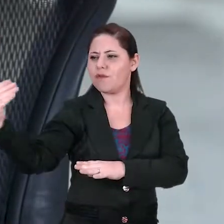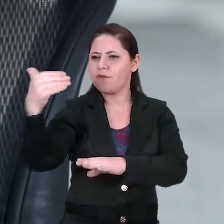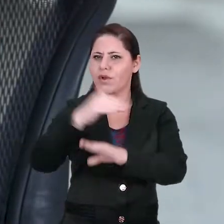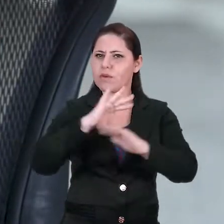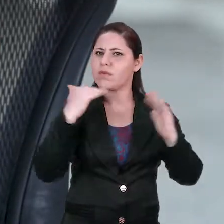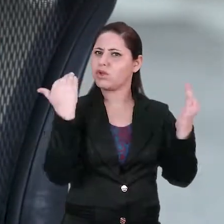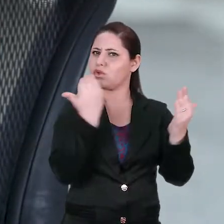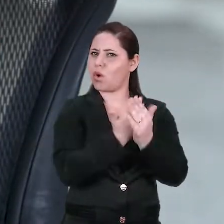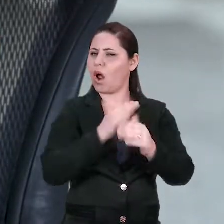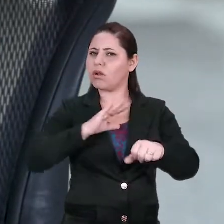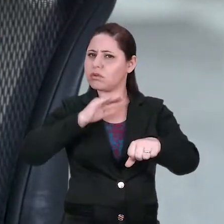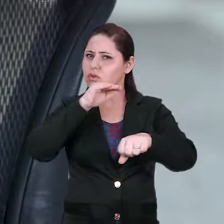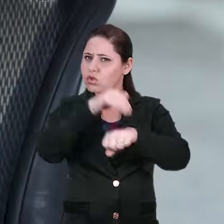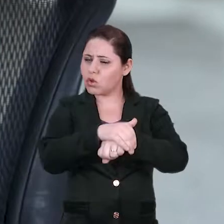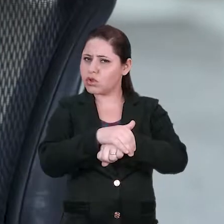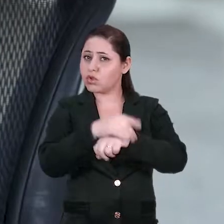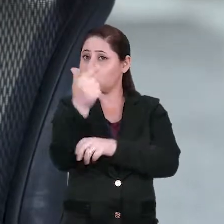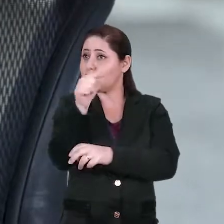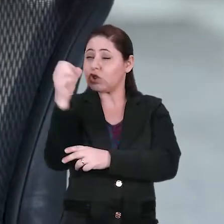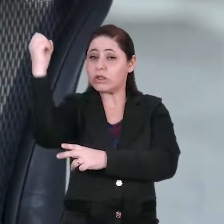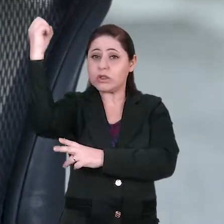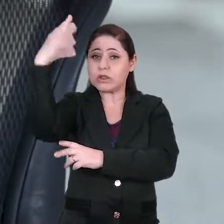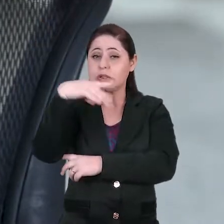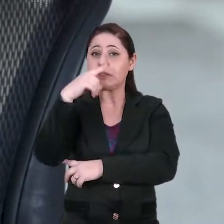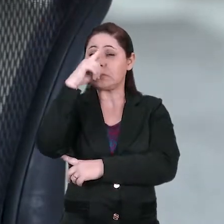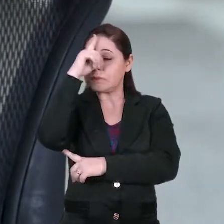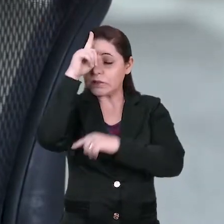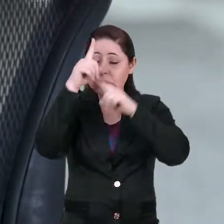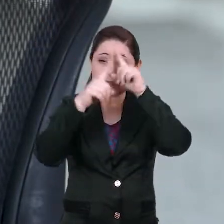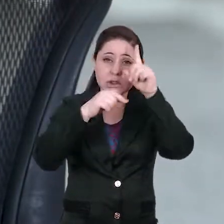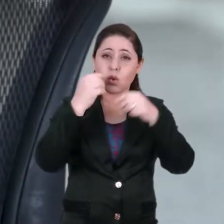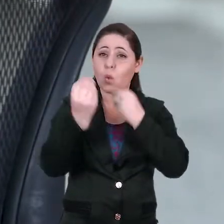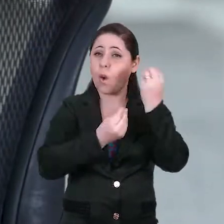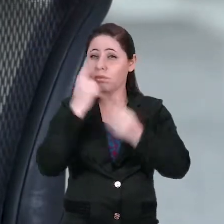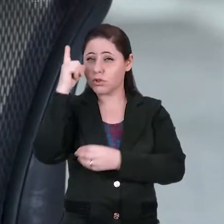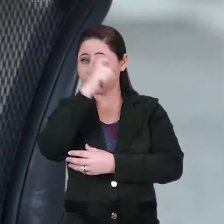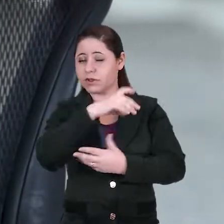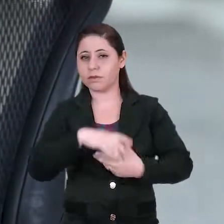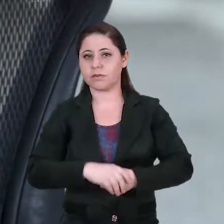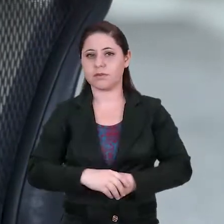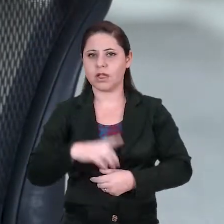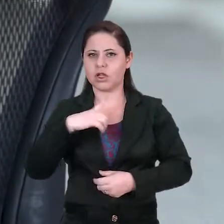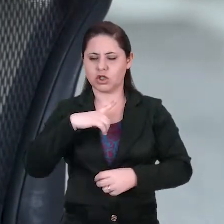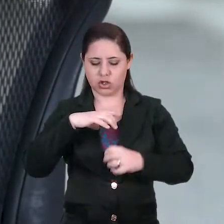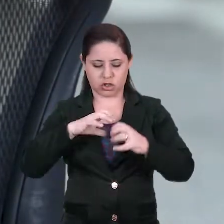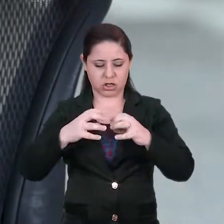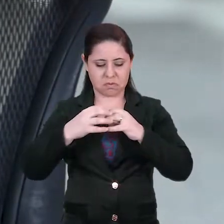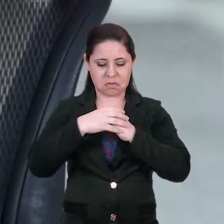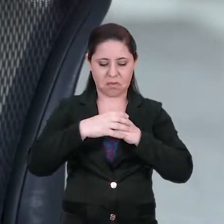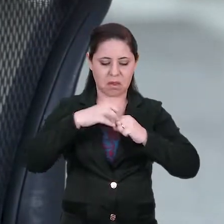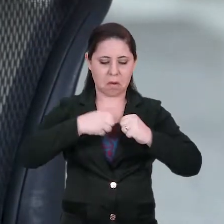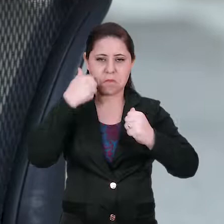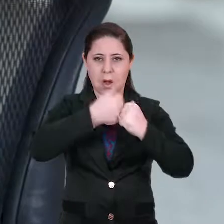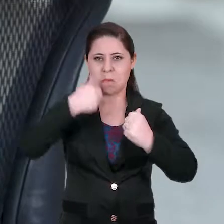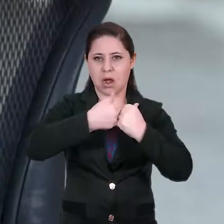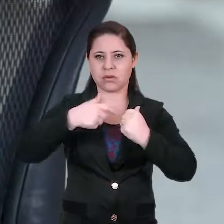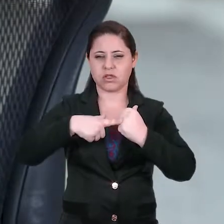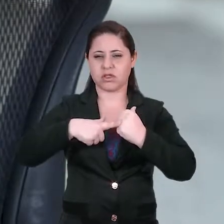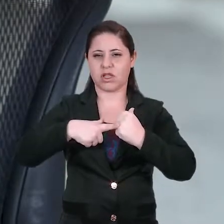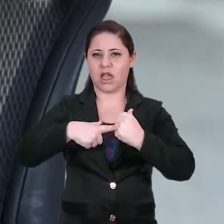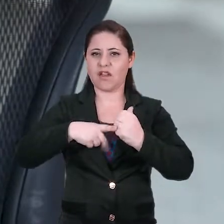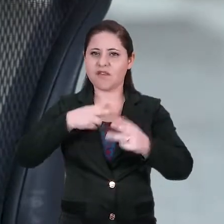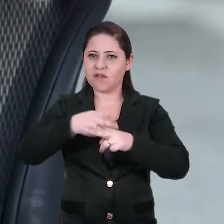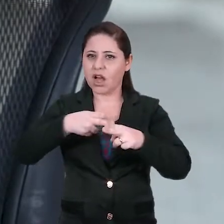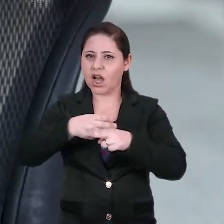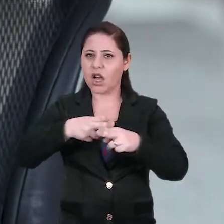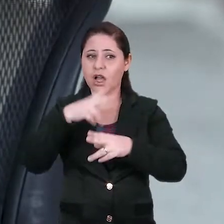noite para a escola. Como eu disse, não tinha luz elétrica, vocês imaginem a dificuldade. Então eles tinham soco inglês, faca,